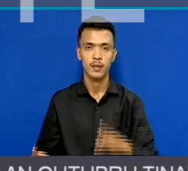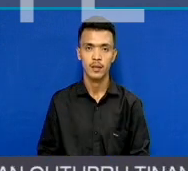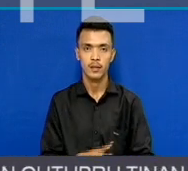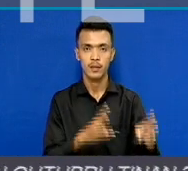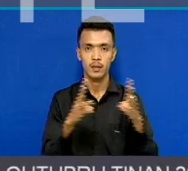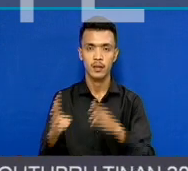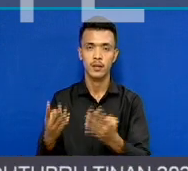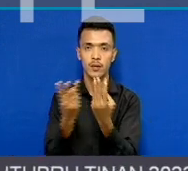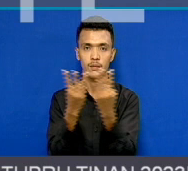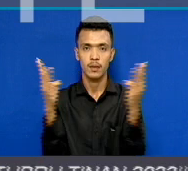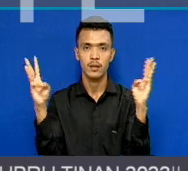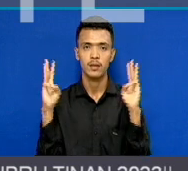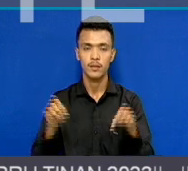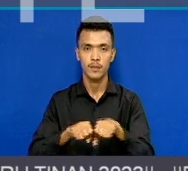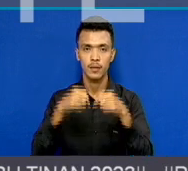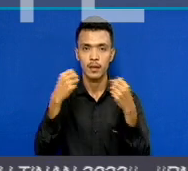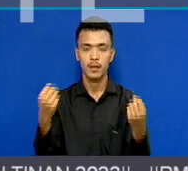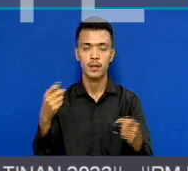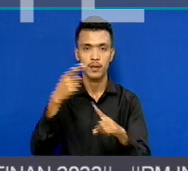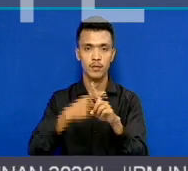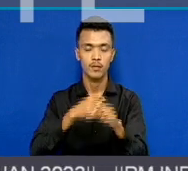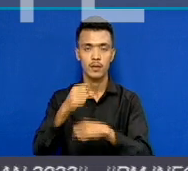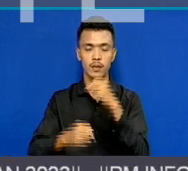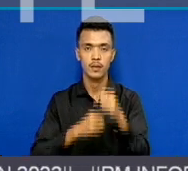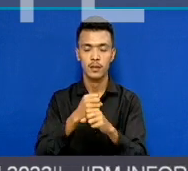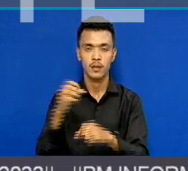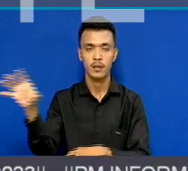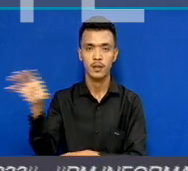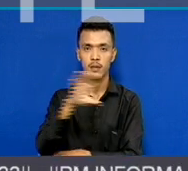no barragem Siranebecoto durante período natal no Tinanfon.